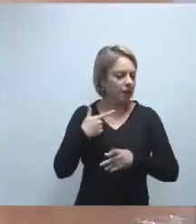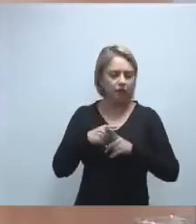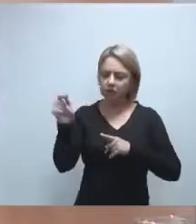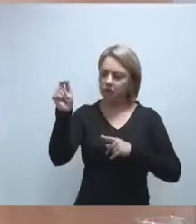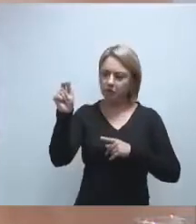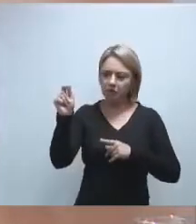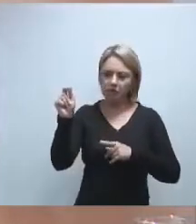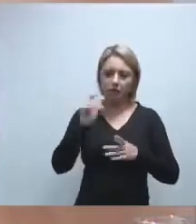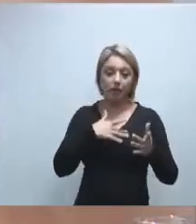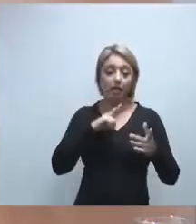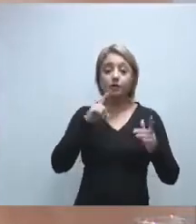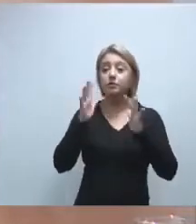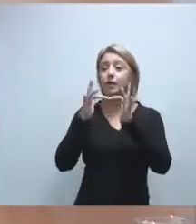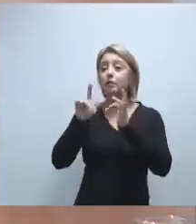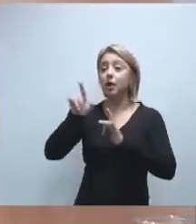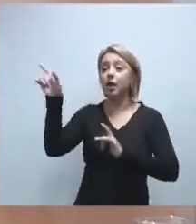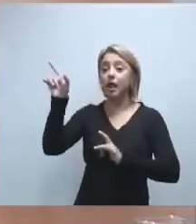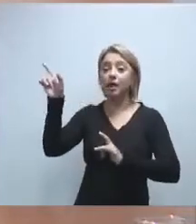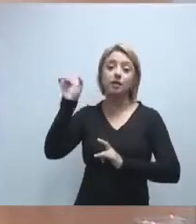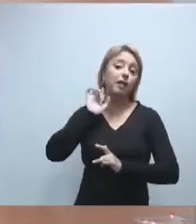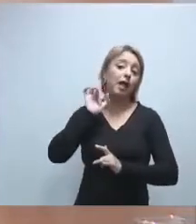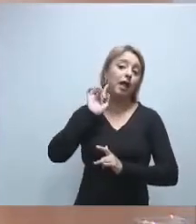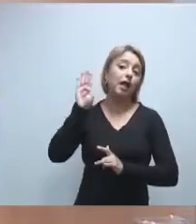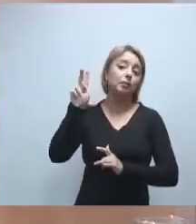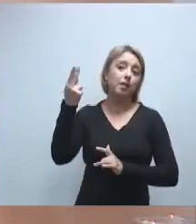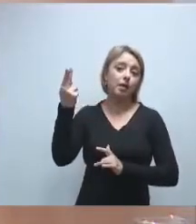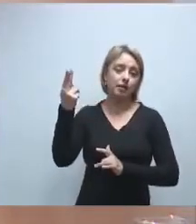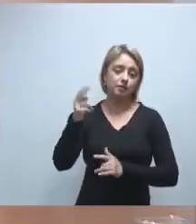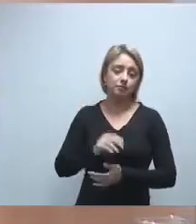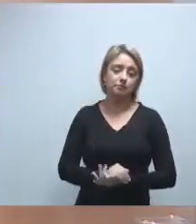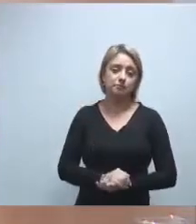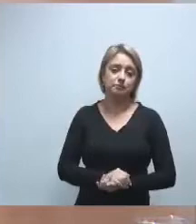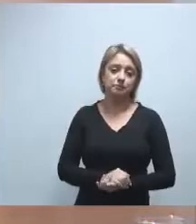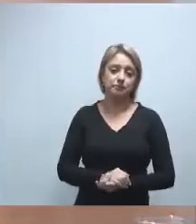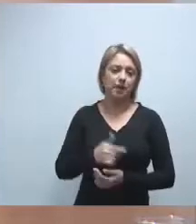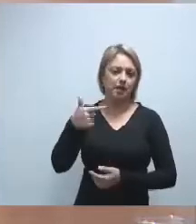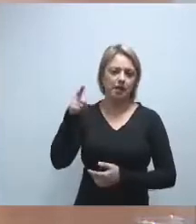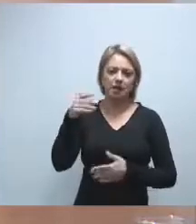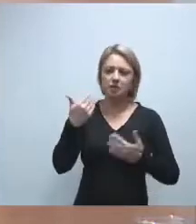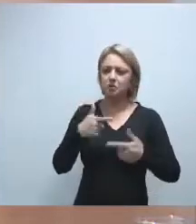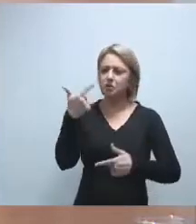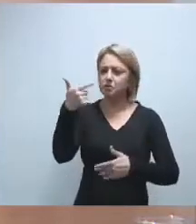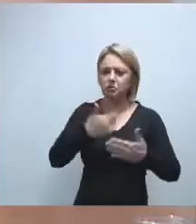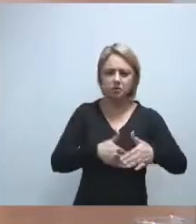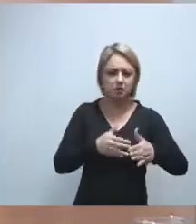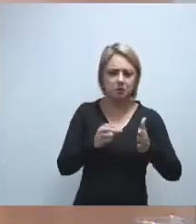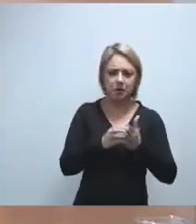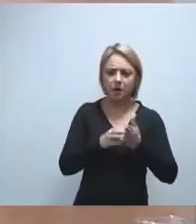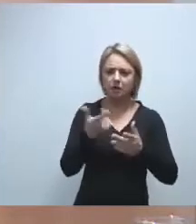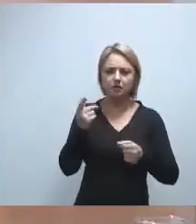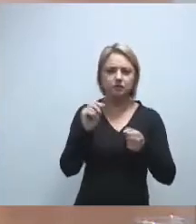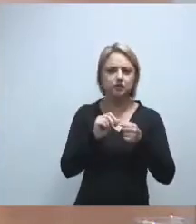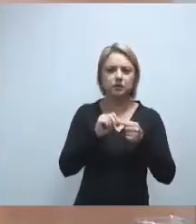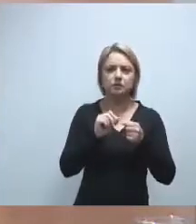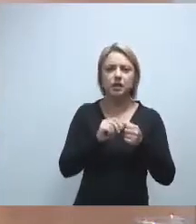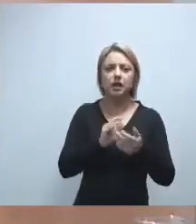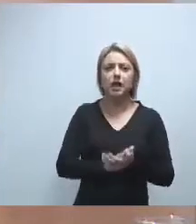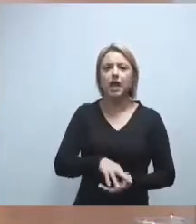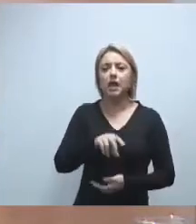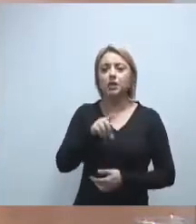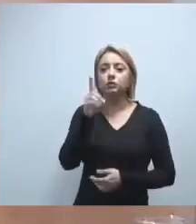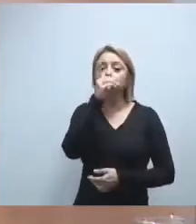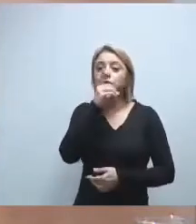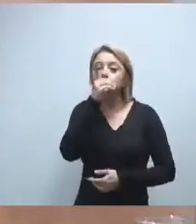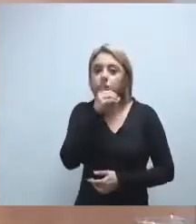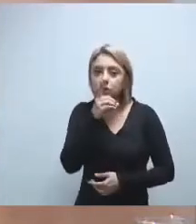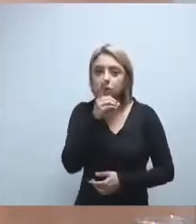namorar porque eu tinha um namorado em belo horizonte e as outras duas provas do concurso eu não fiz porque era domingo o segundo